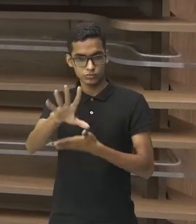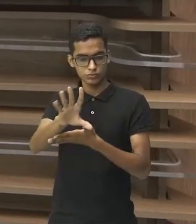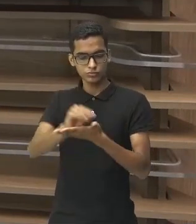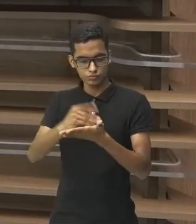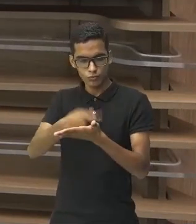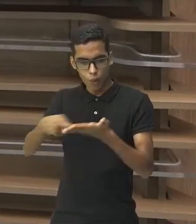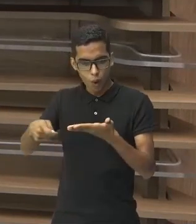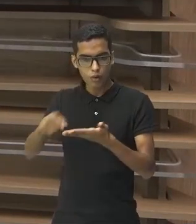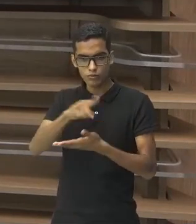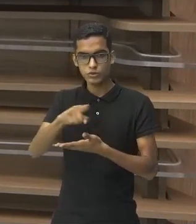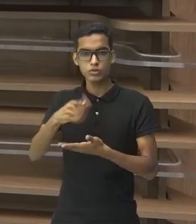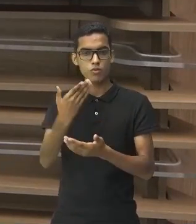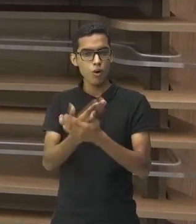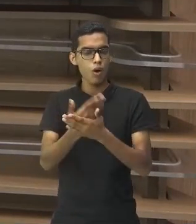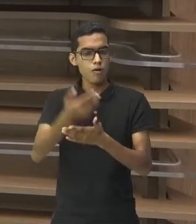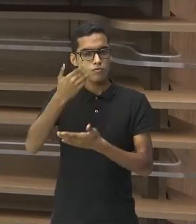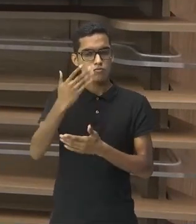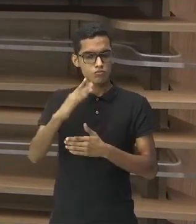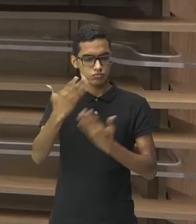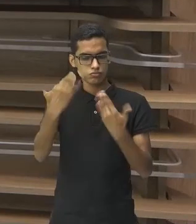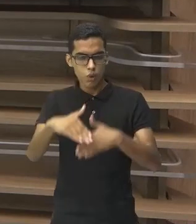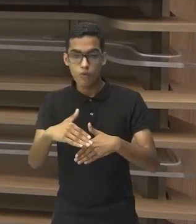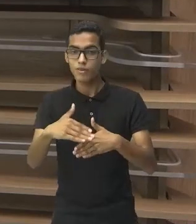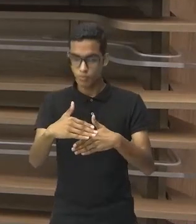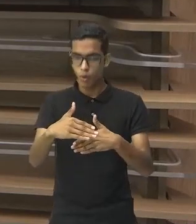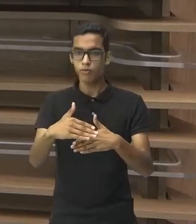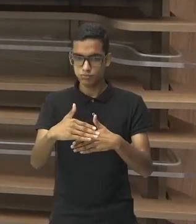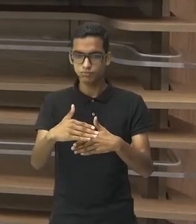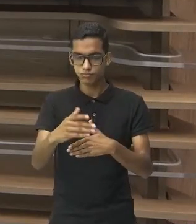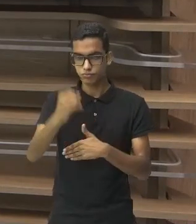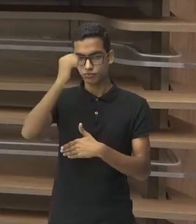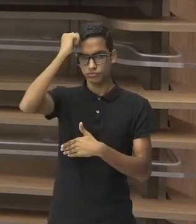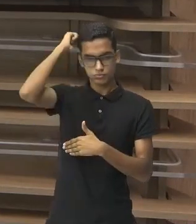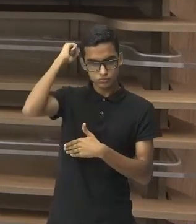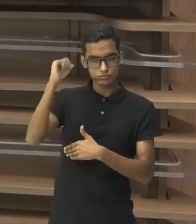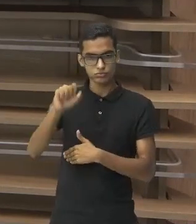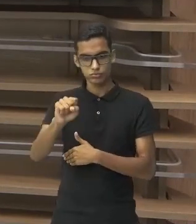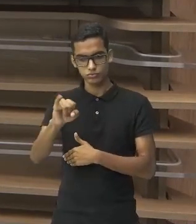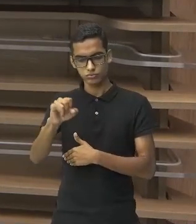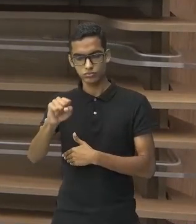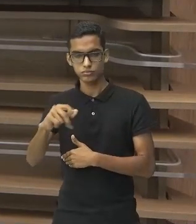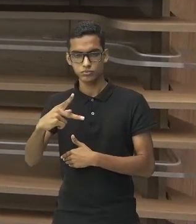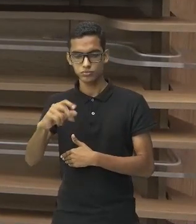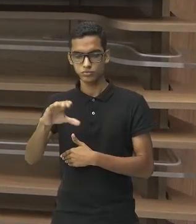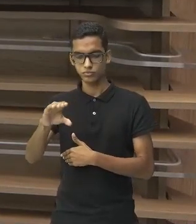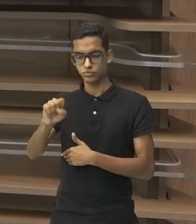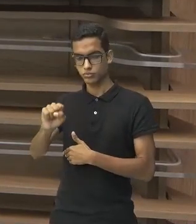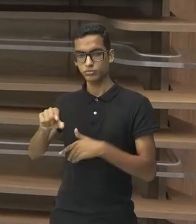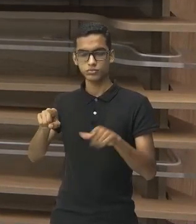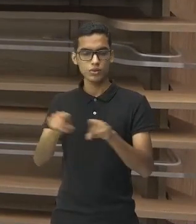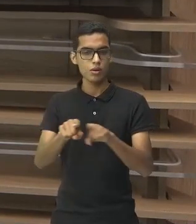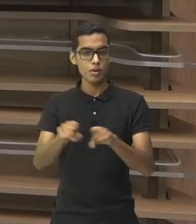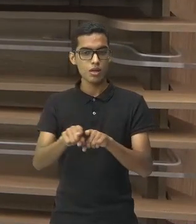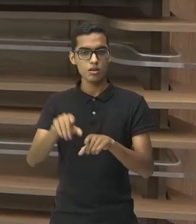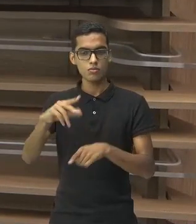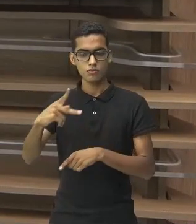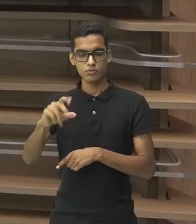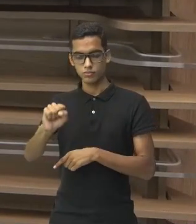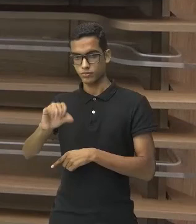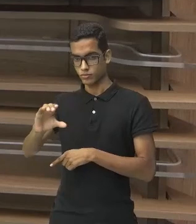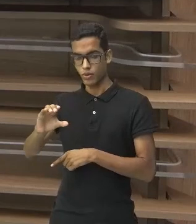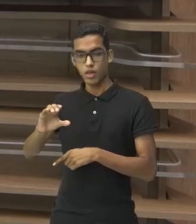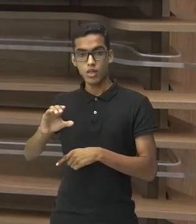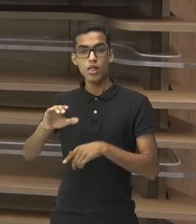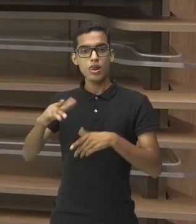vão fazer vestibular, vocês vão fazer PSC e CIS, e vocês vão precisar dessa matéria